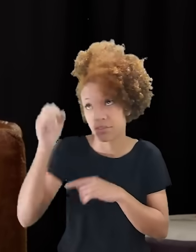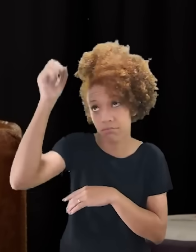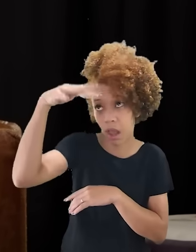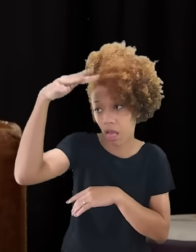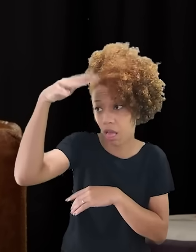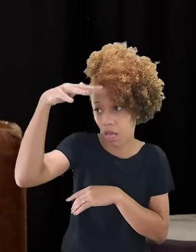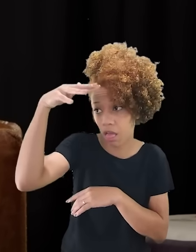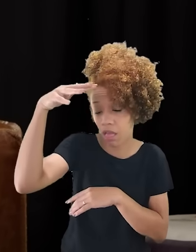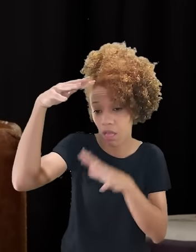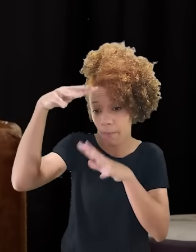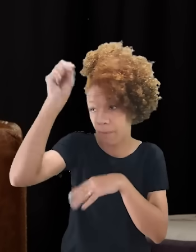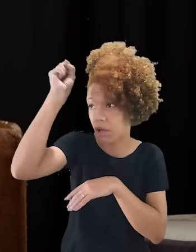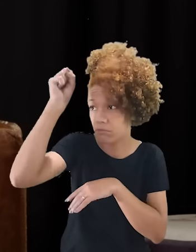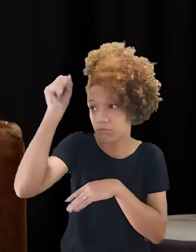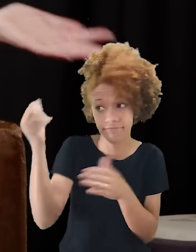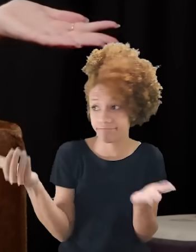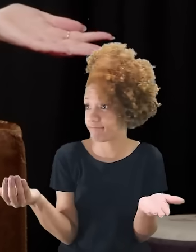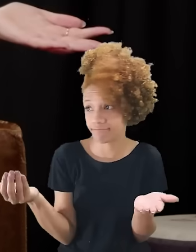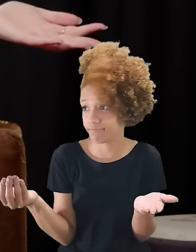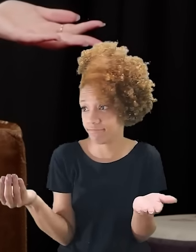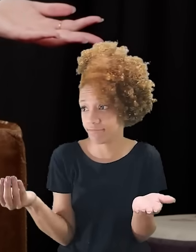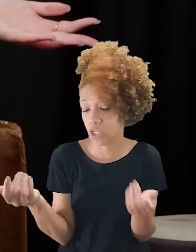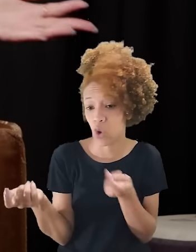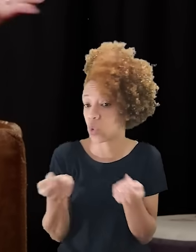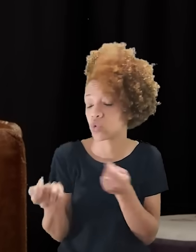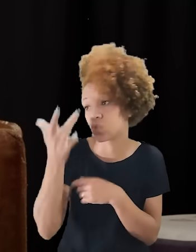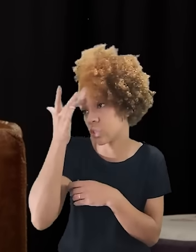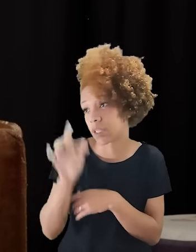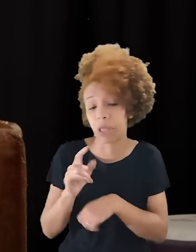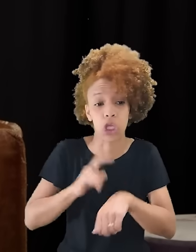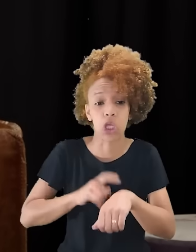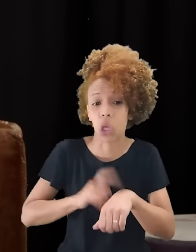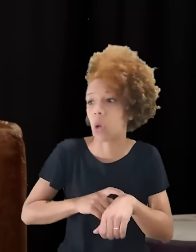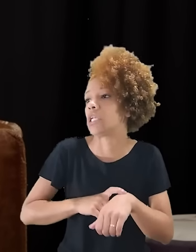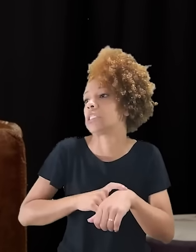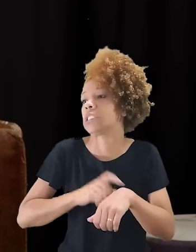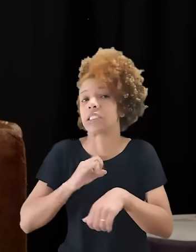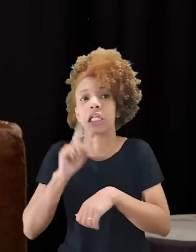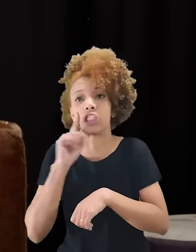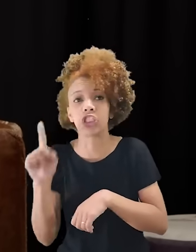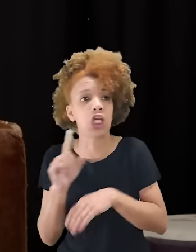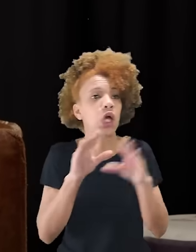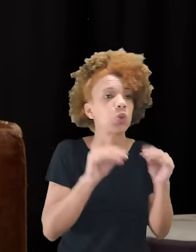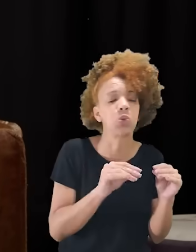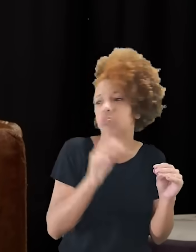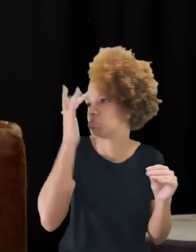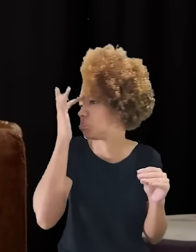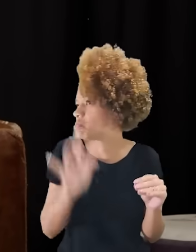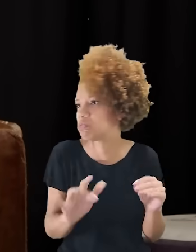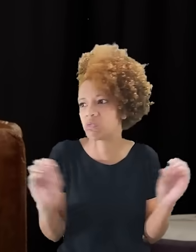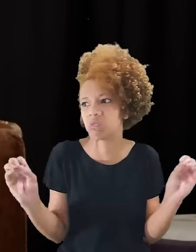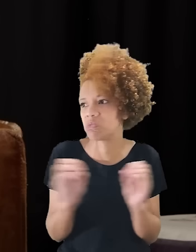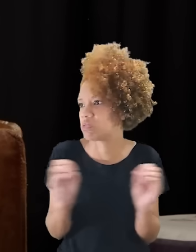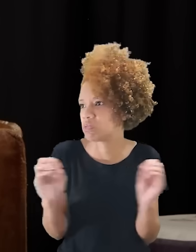acendem a luz a luz acende eles apagam a luz a luz apaga você não sabia que horas er